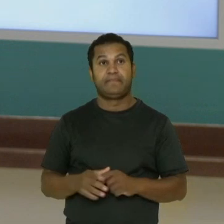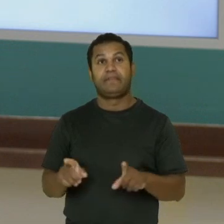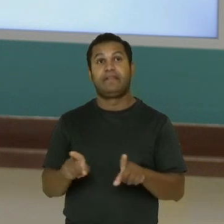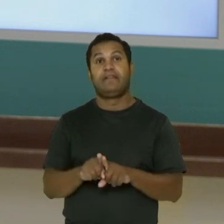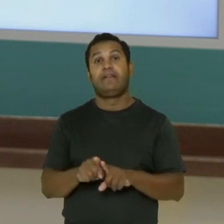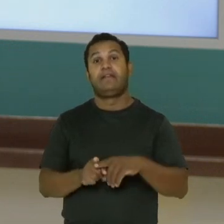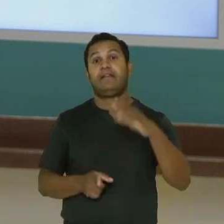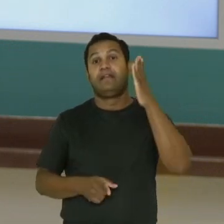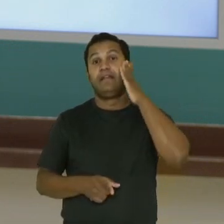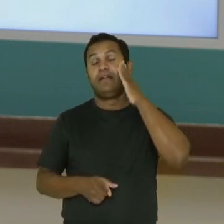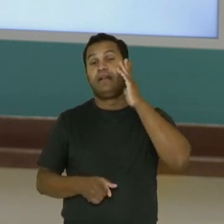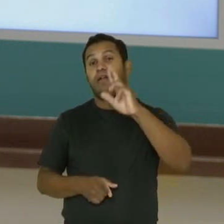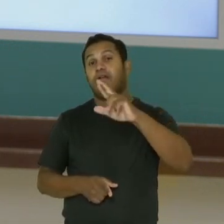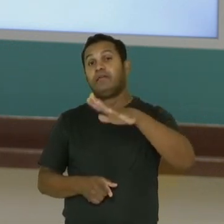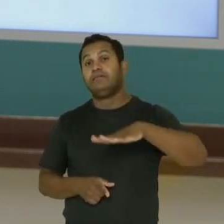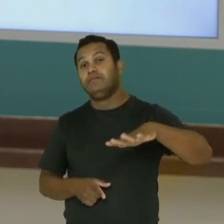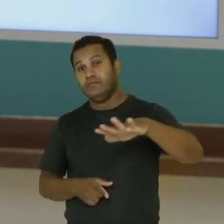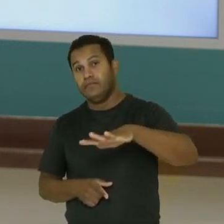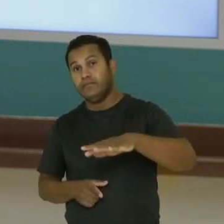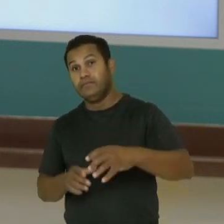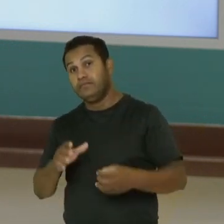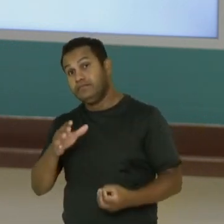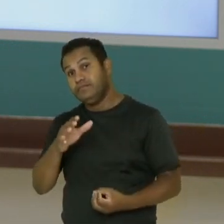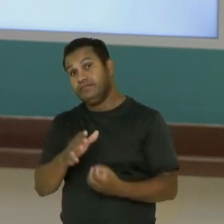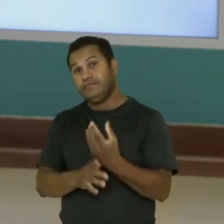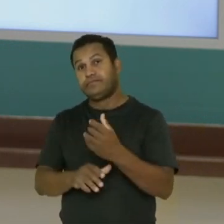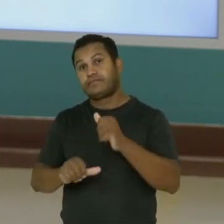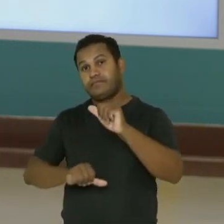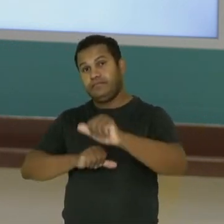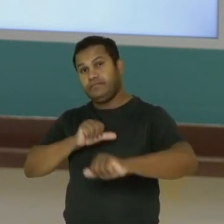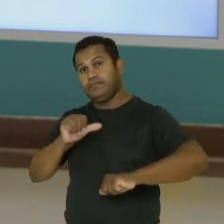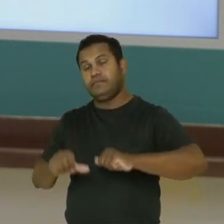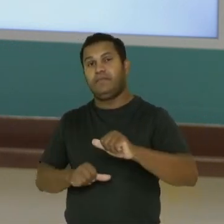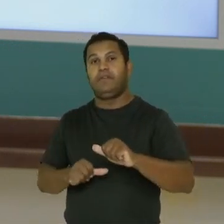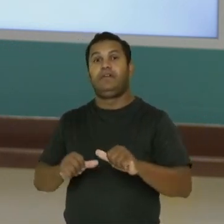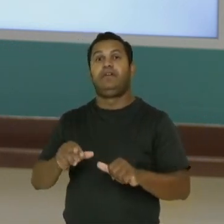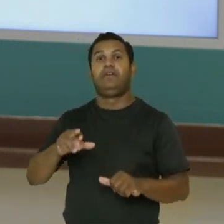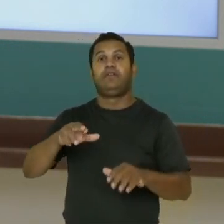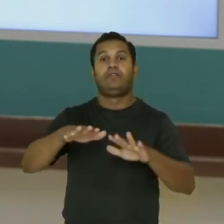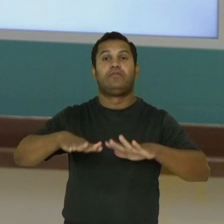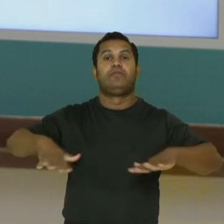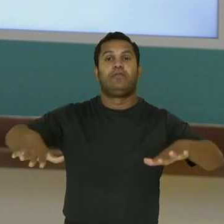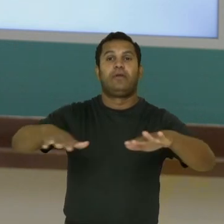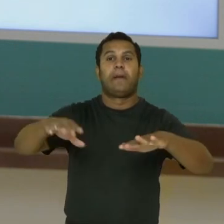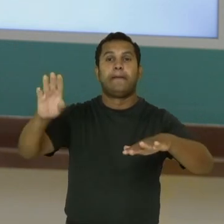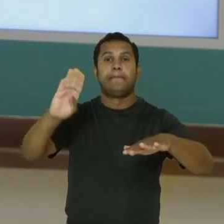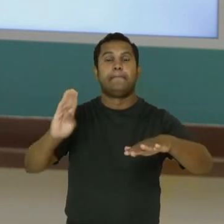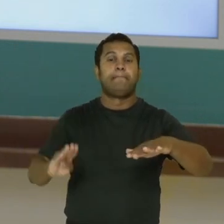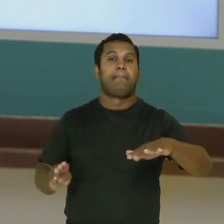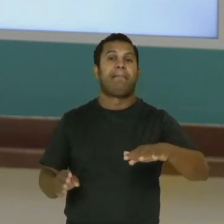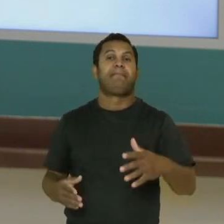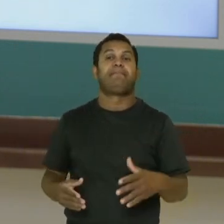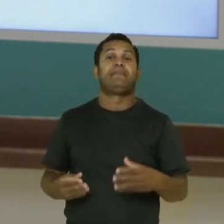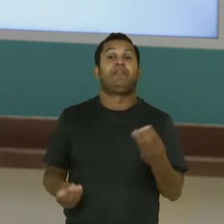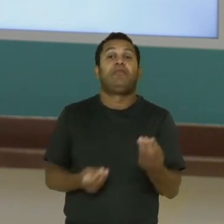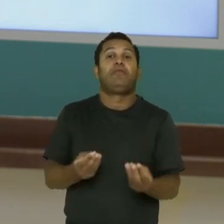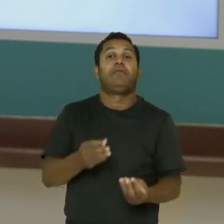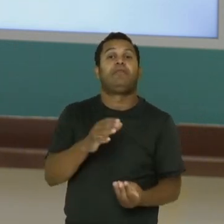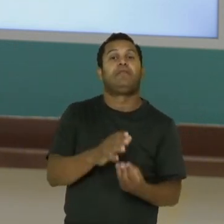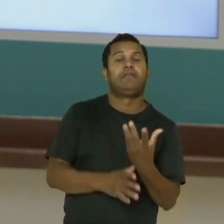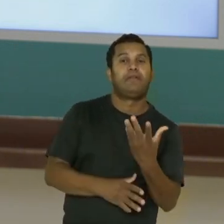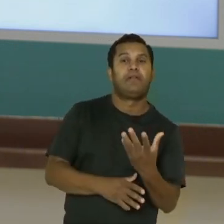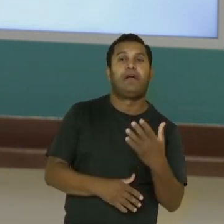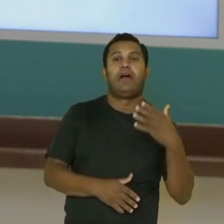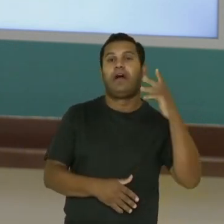e também as diferentes formas de dividir o território brasileiro e de que maneira isso foi feito ao longo